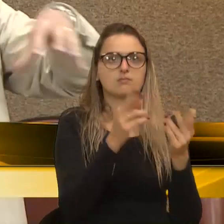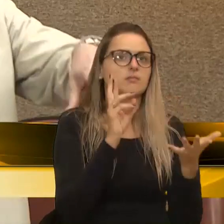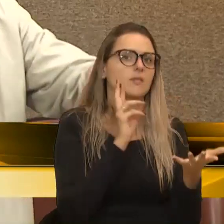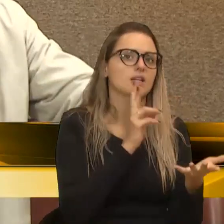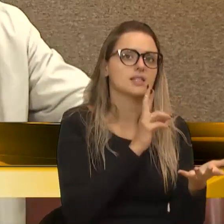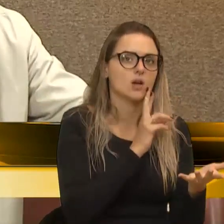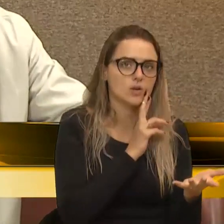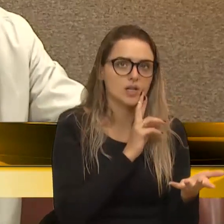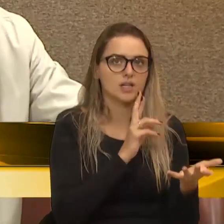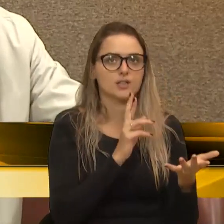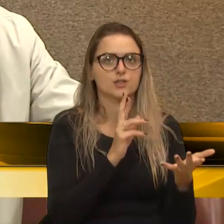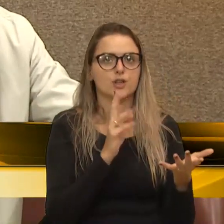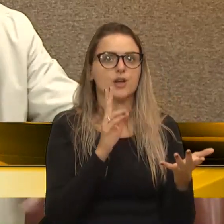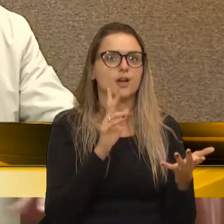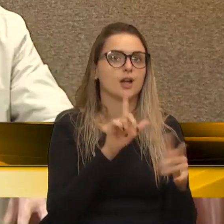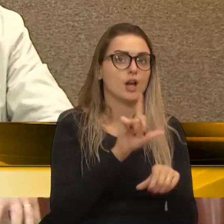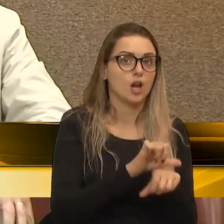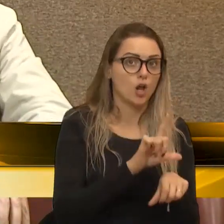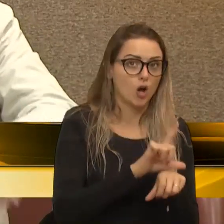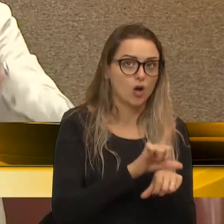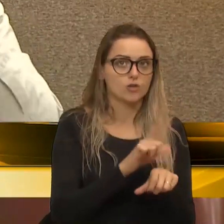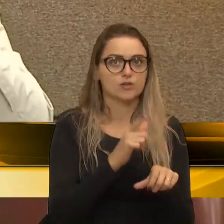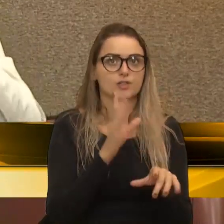restaurantes e serviços